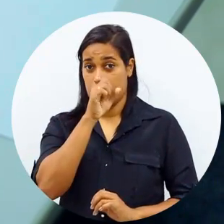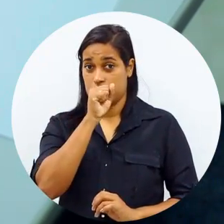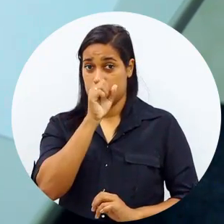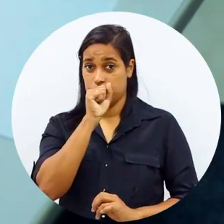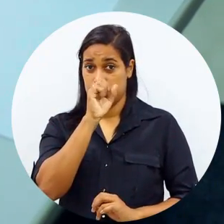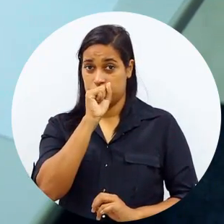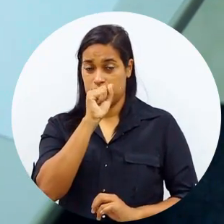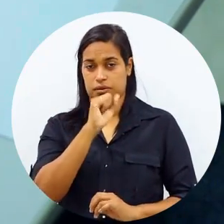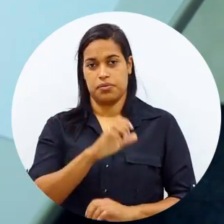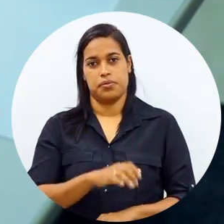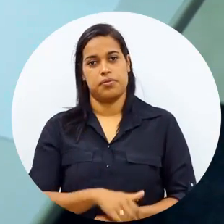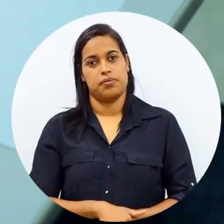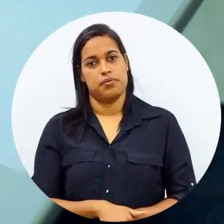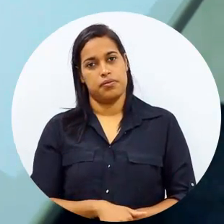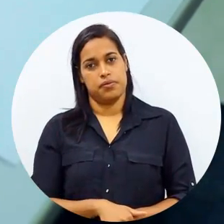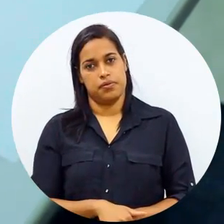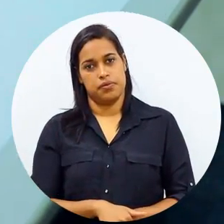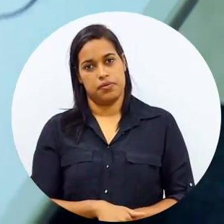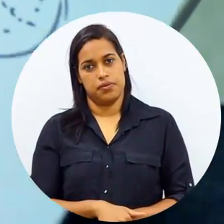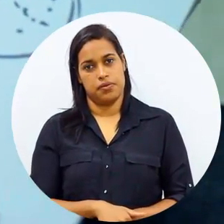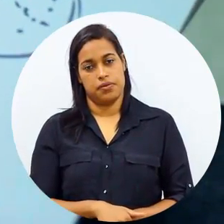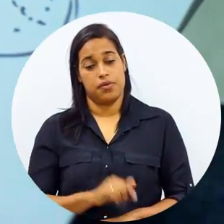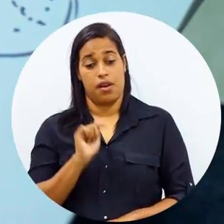com uma laranja.